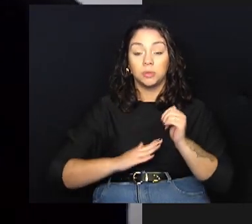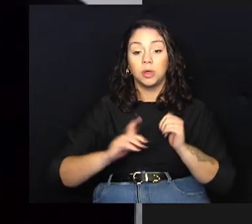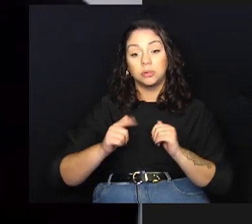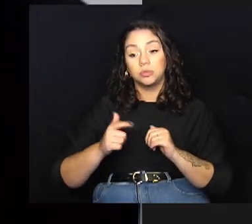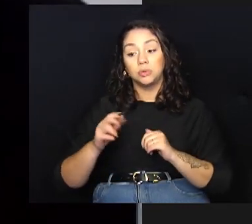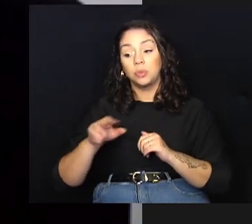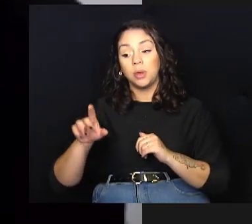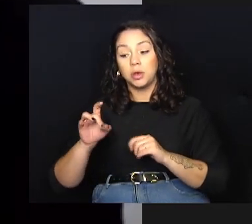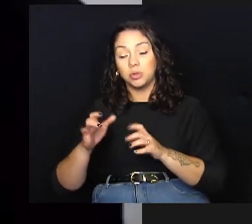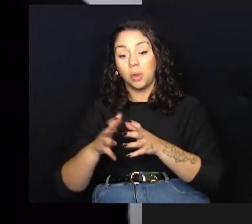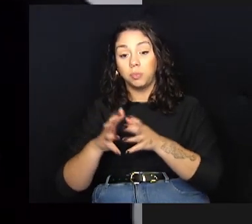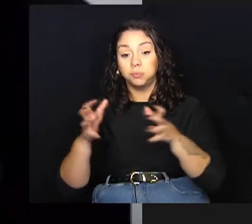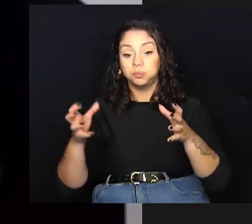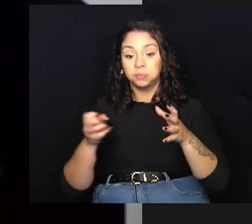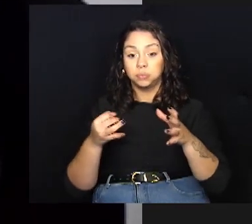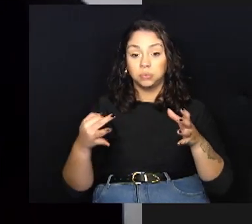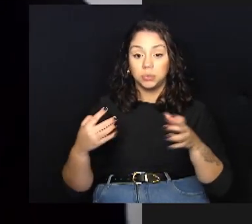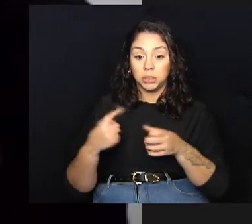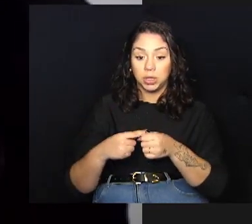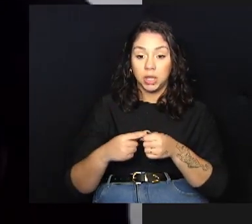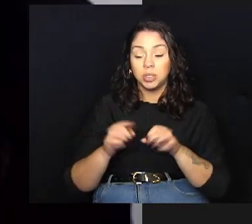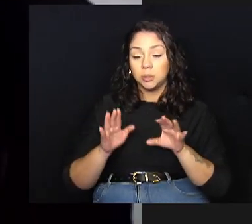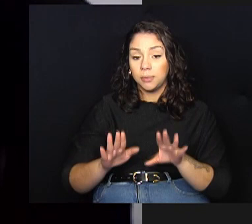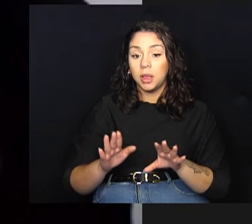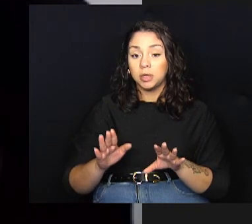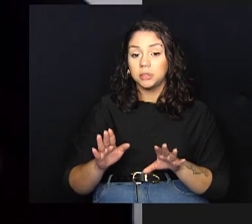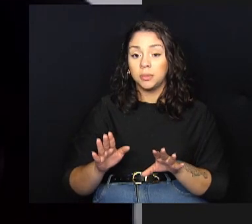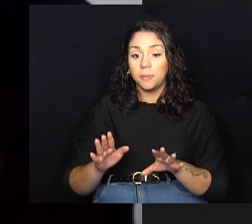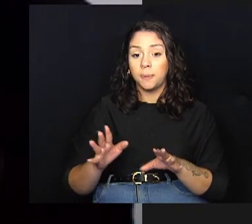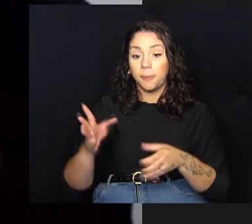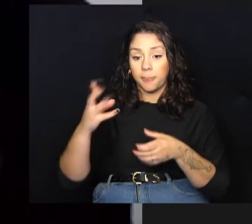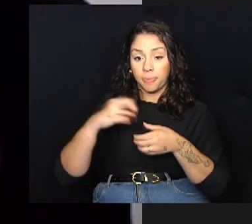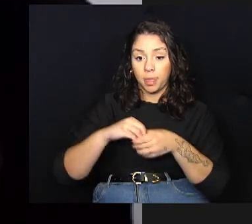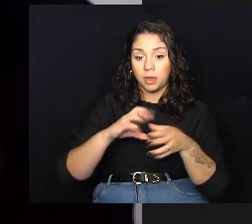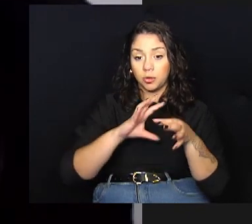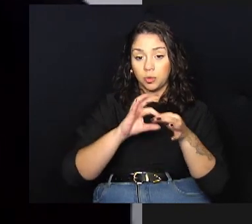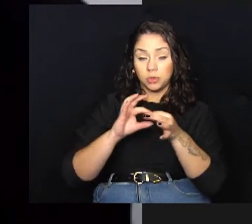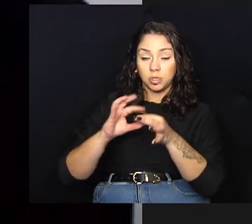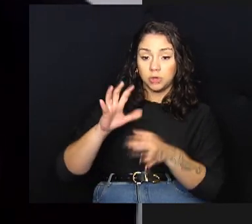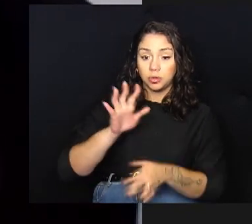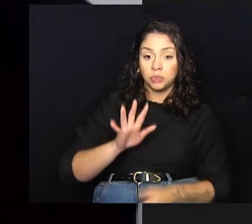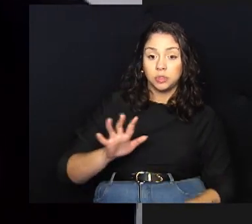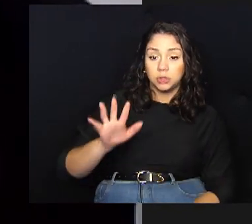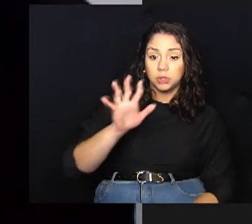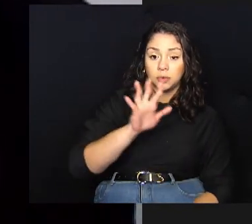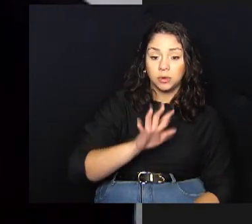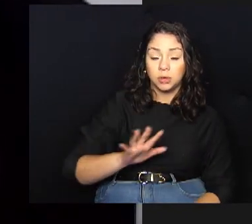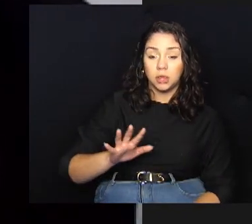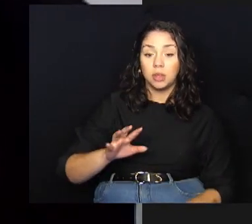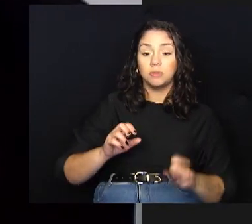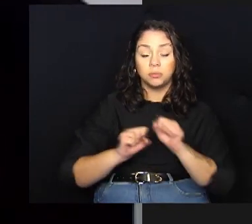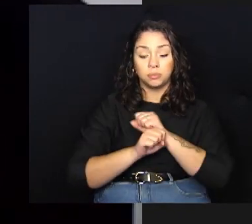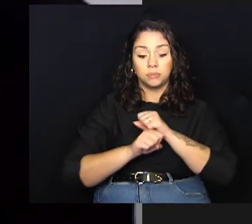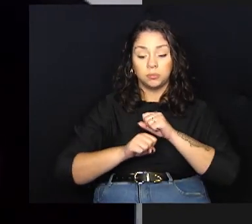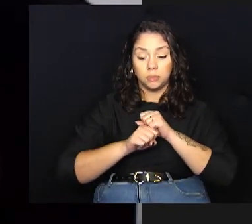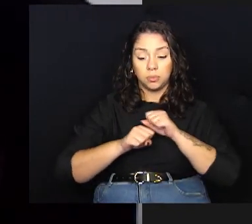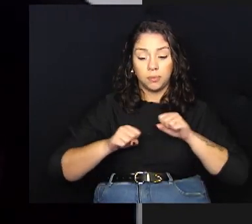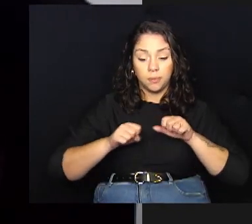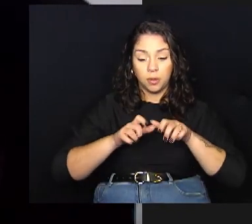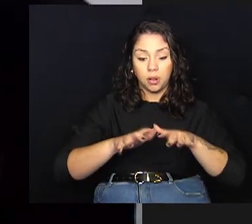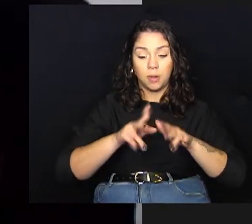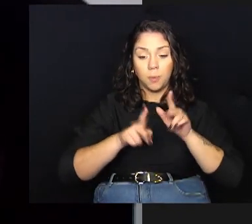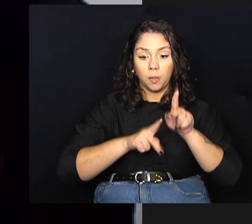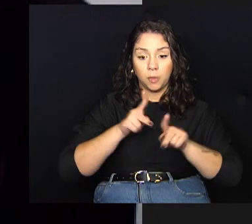crescimento urbano né mas enfim dentro desse contexto geral da distribuição da população no espaço né